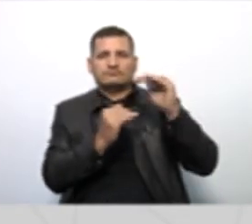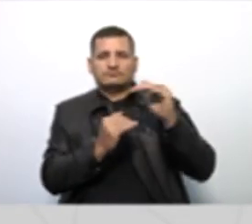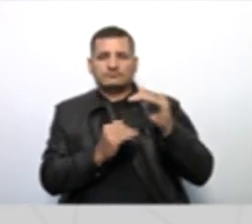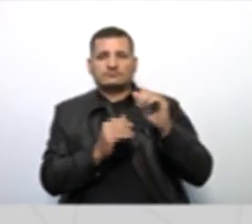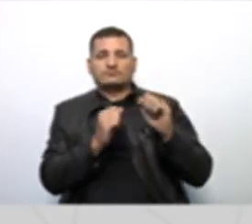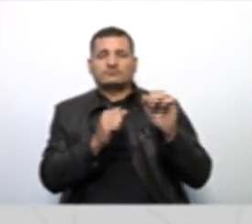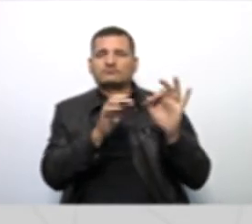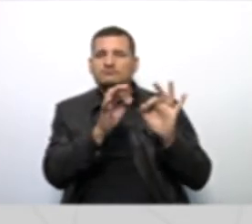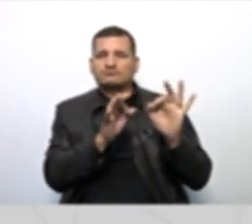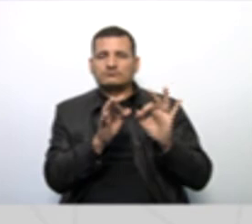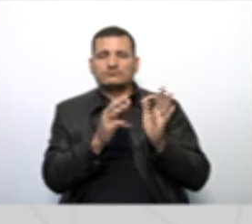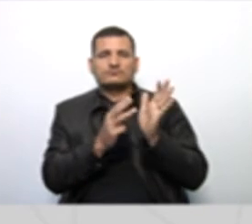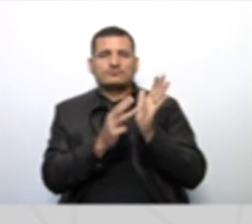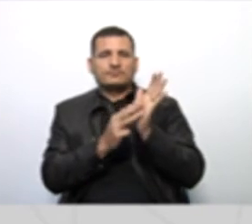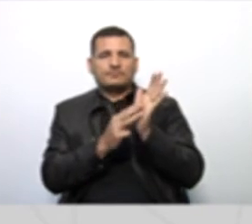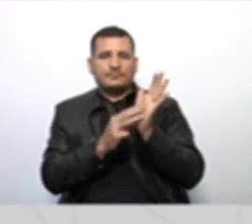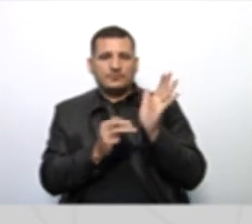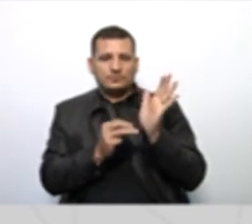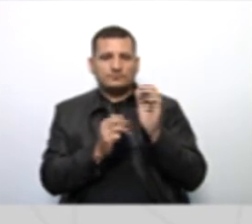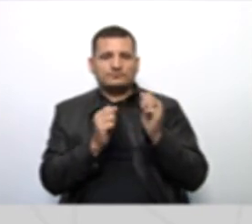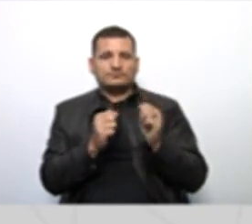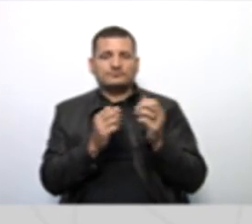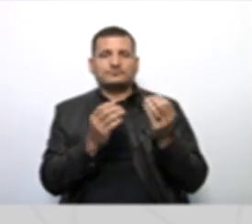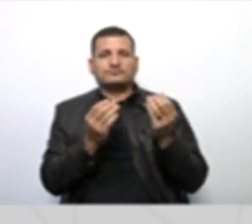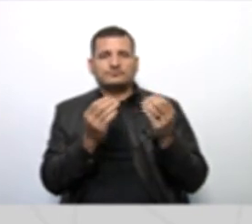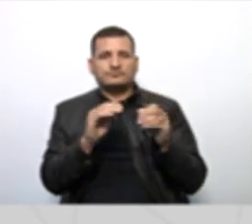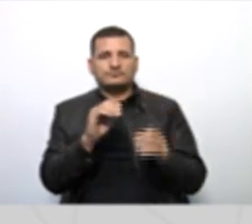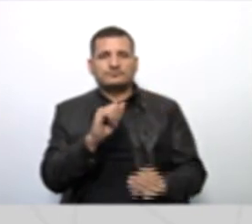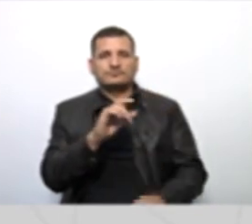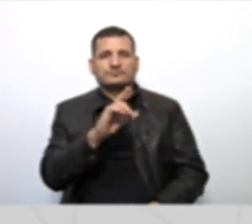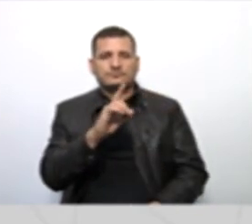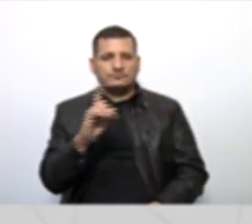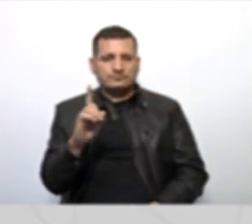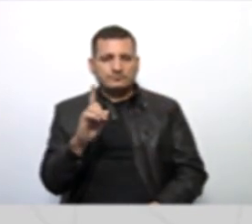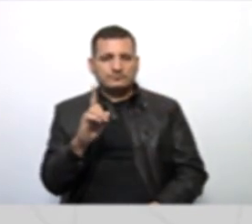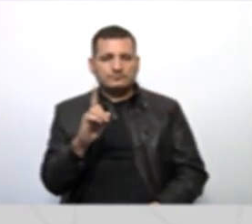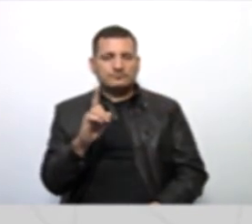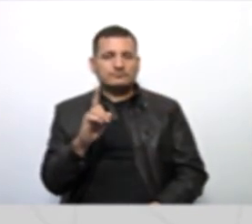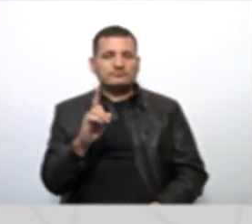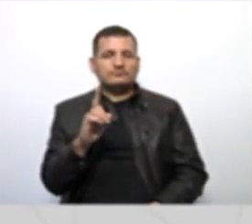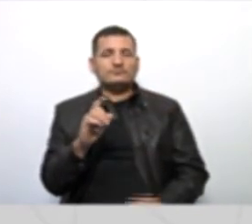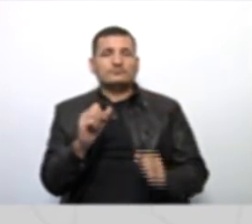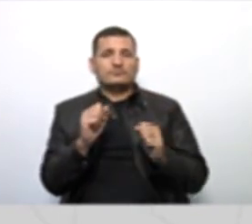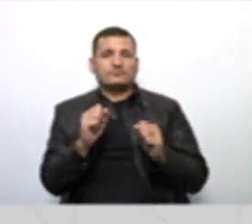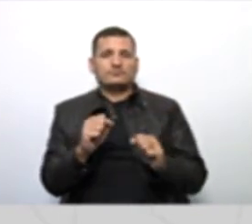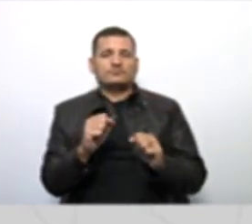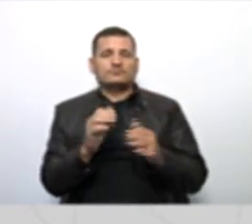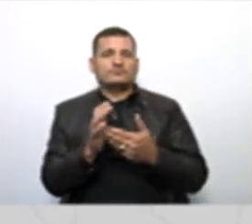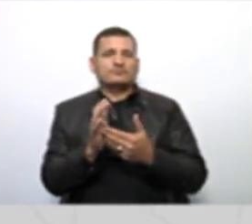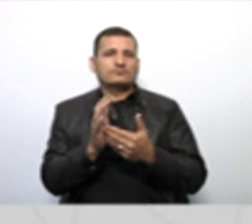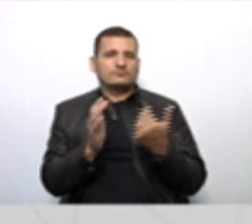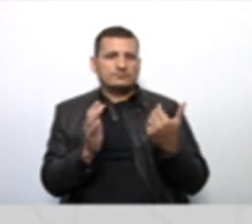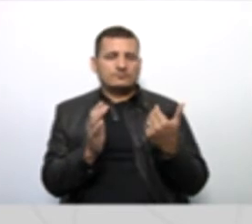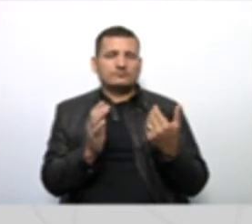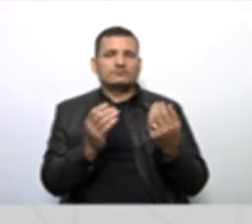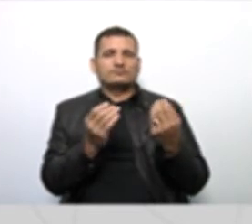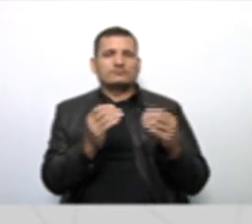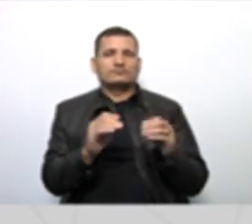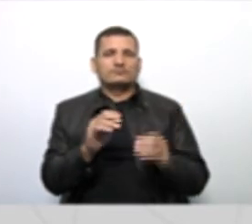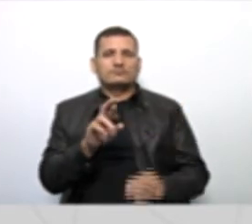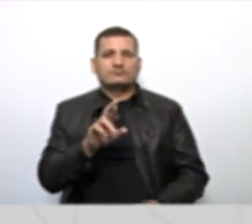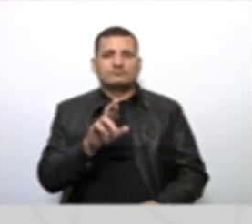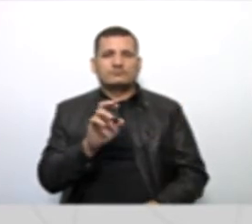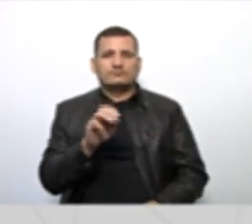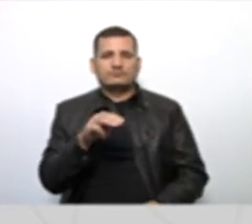os seguintes métodos, tá vendo? Eu posso adicionar um read, que ele teve lá na aula, eu adiciono um read. Eu posso remover esse